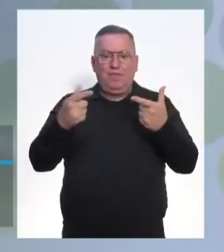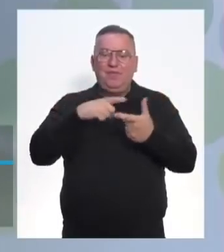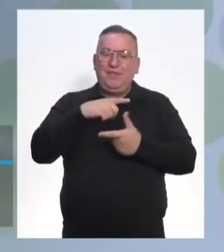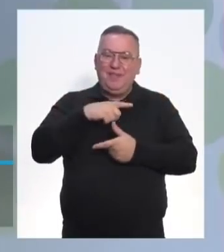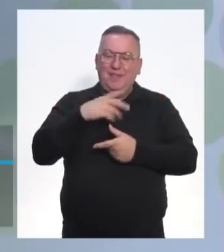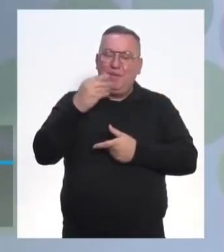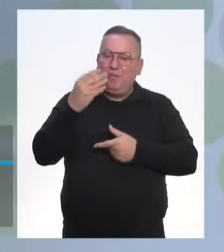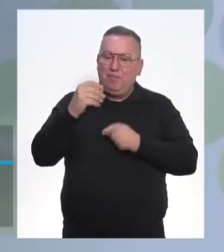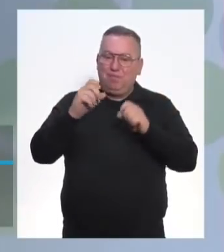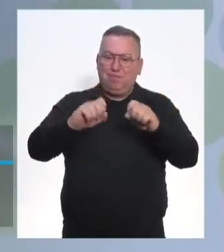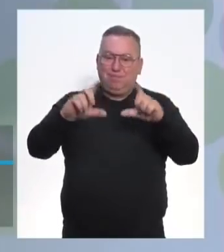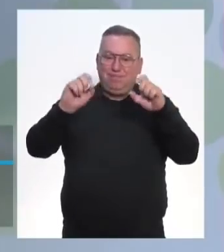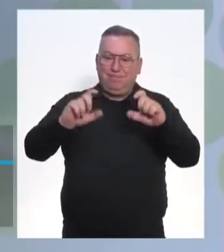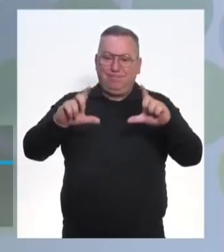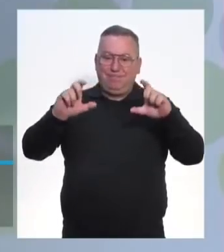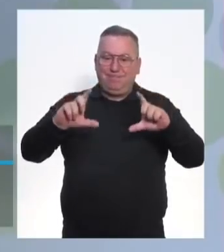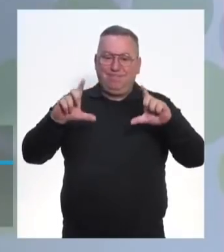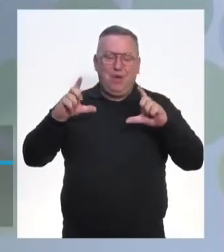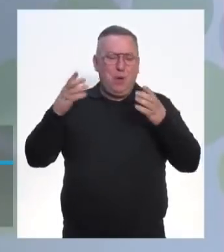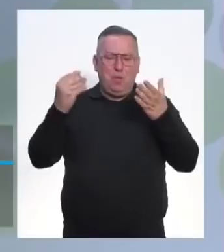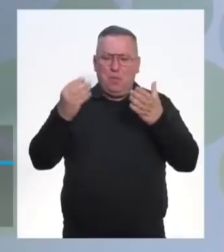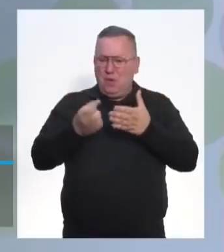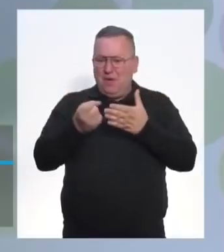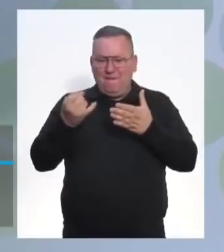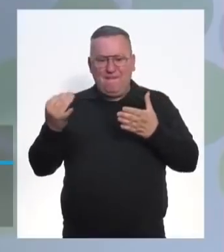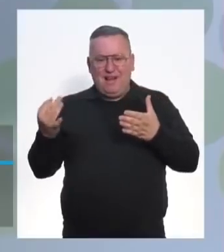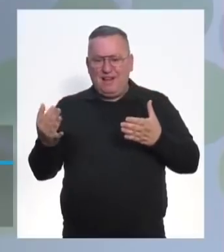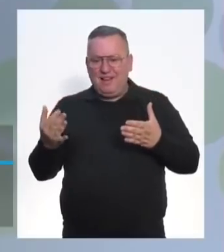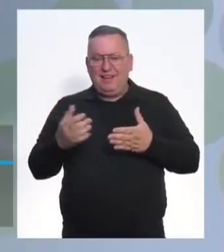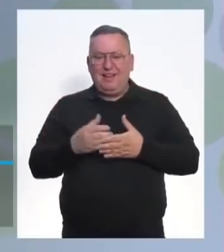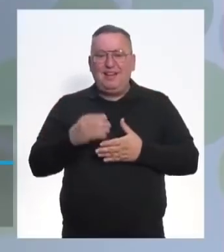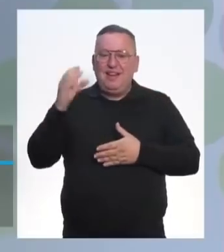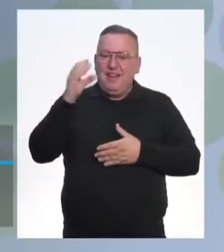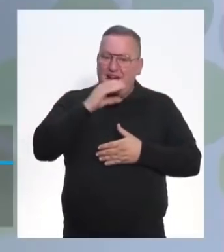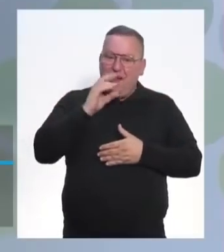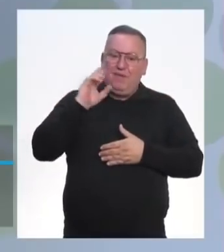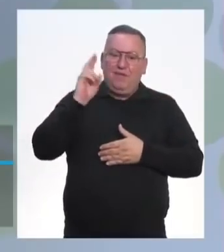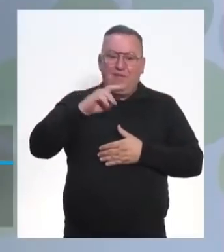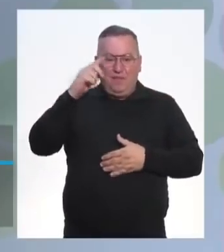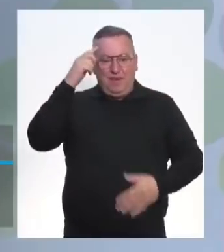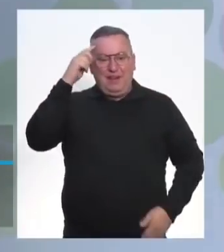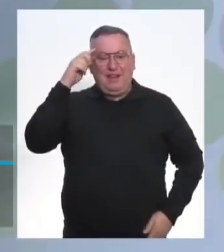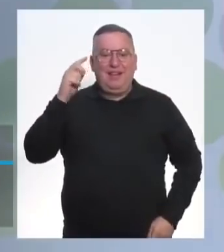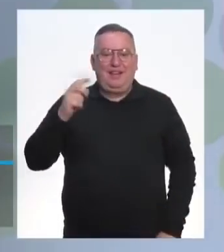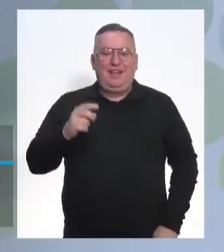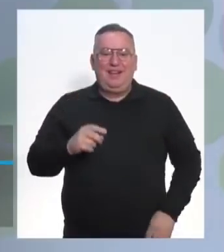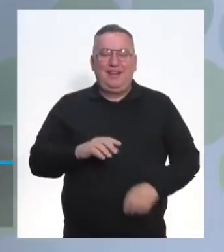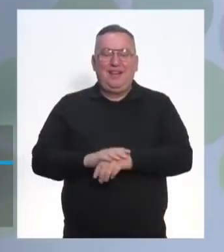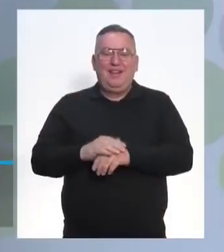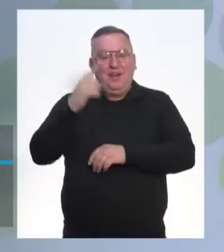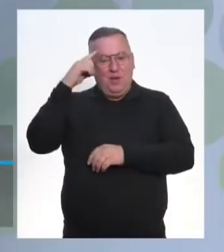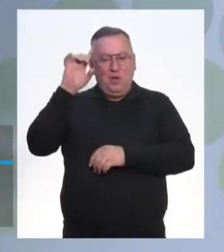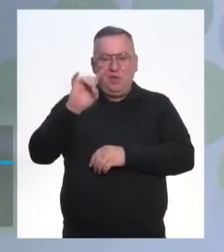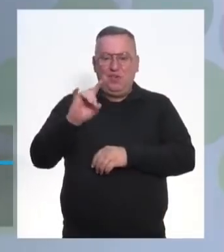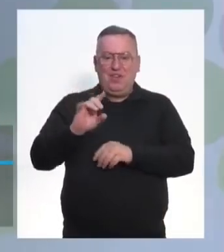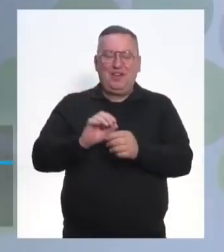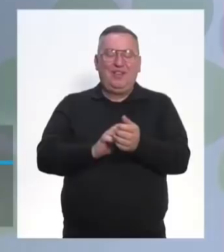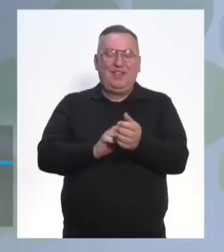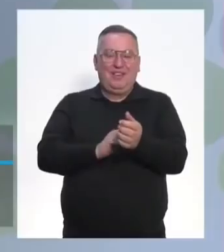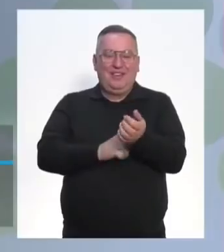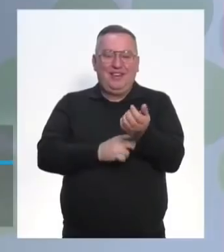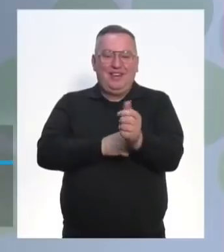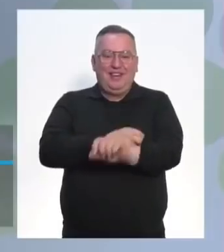tem Sim. muitas imagens produzidas ontem, até rápido, né? Se você for pensar em questão de um dia só. Muito,